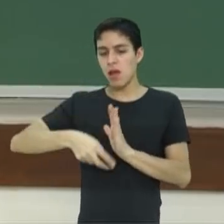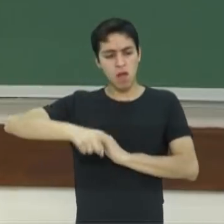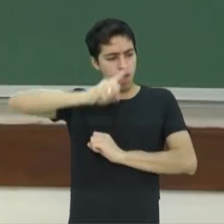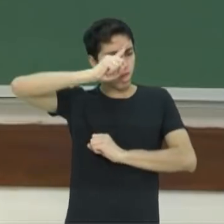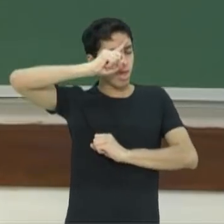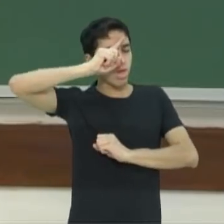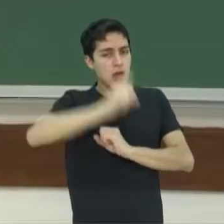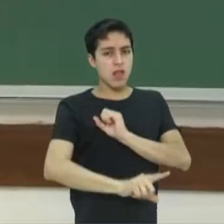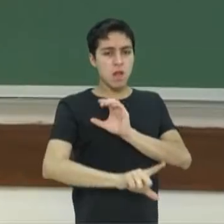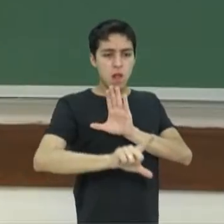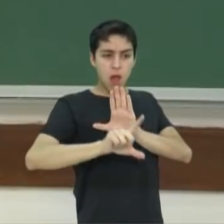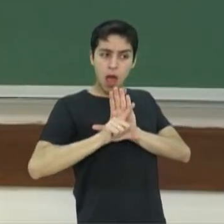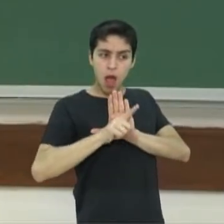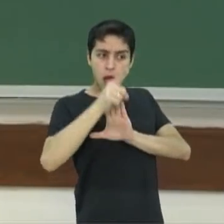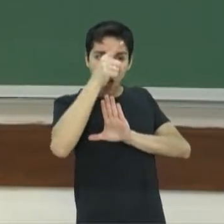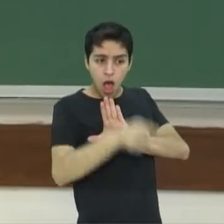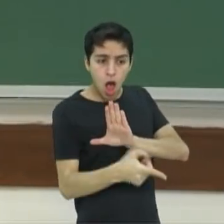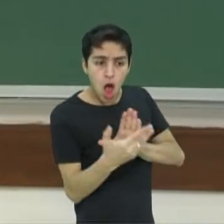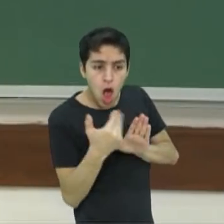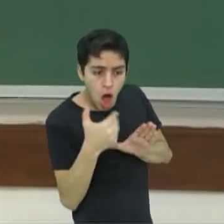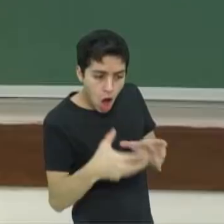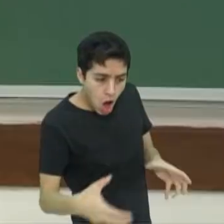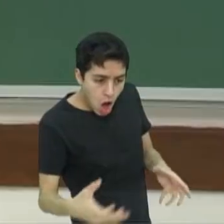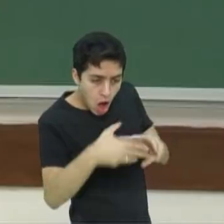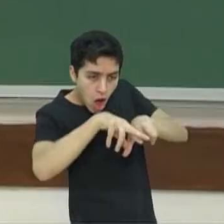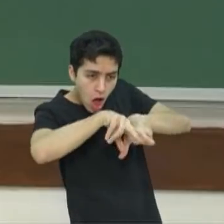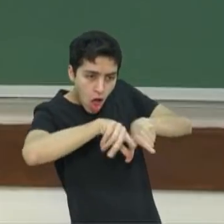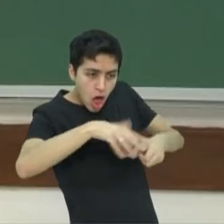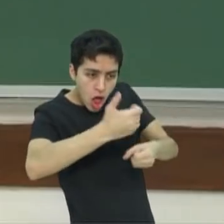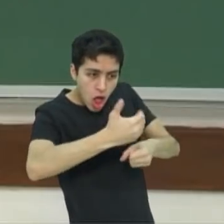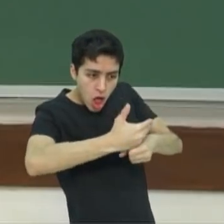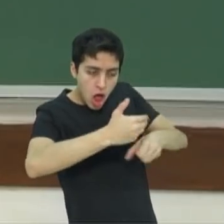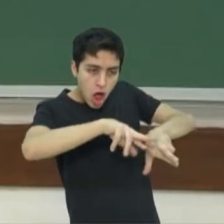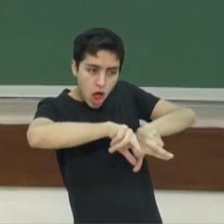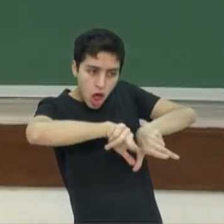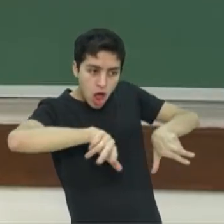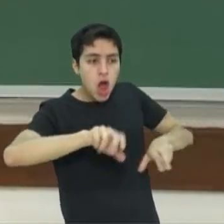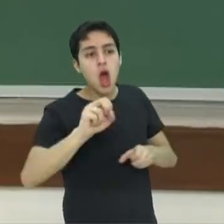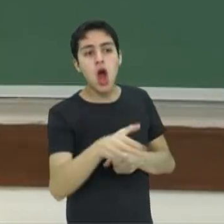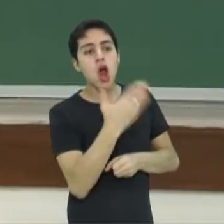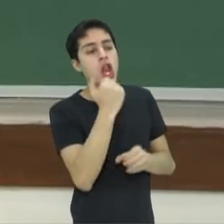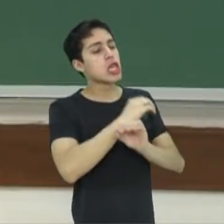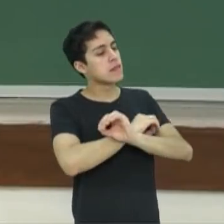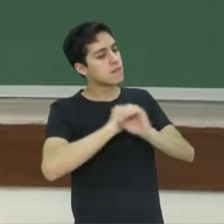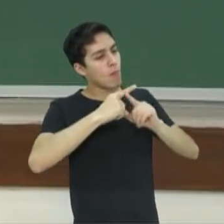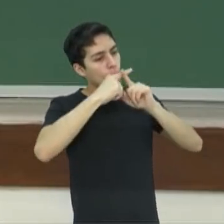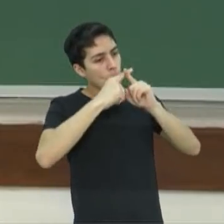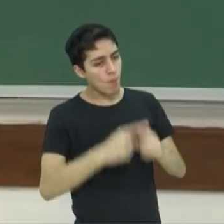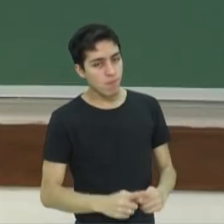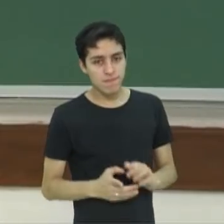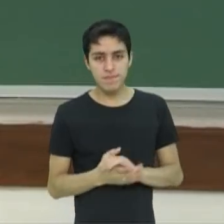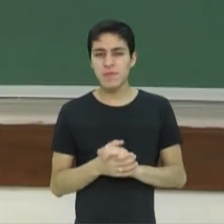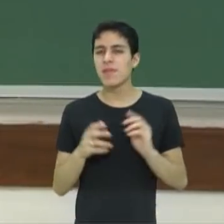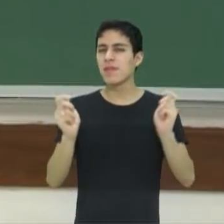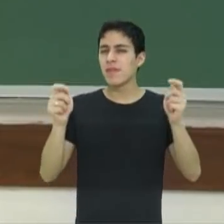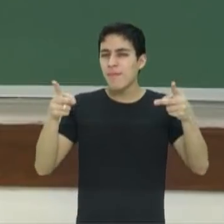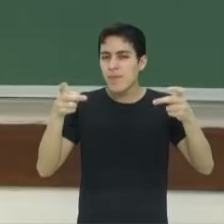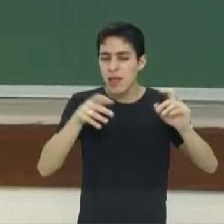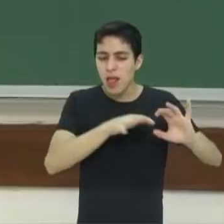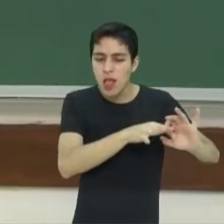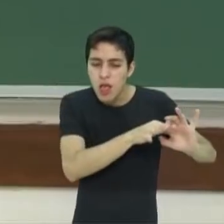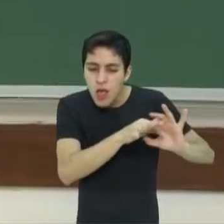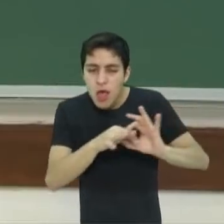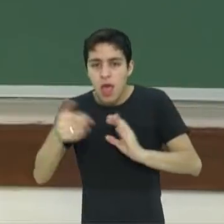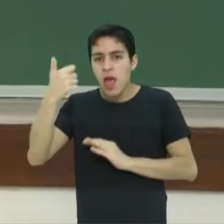ou ele come verduras e legumes ou ele não come nada. E também, com base nesse contexto, a gente consegue perceber que ela está sendo autoritária,